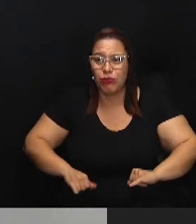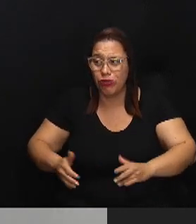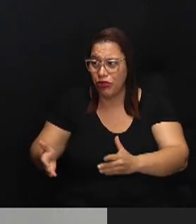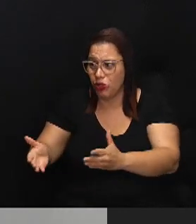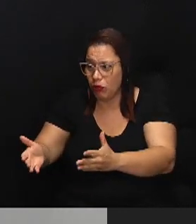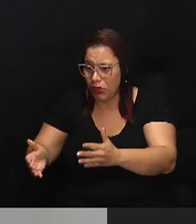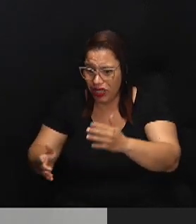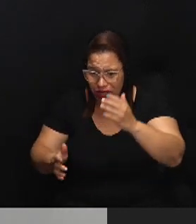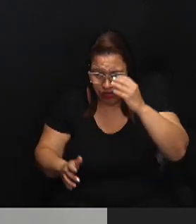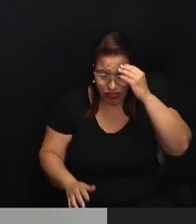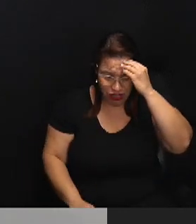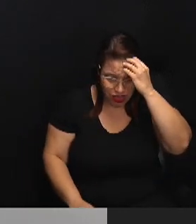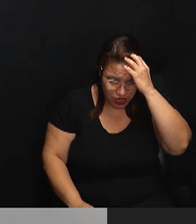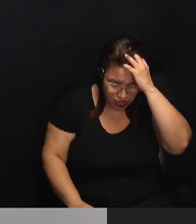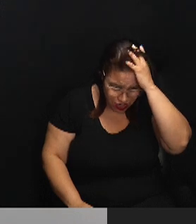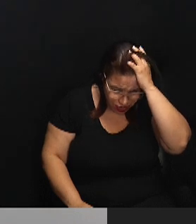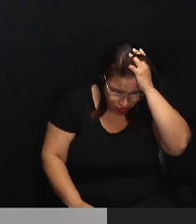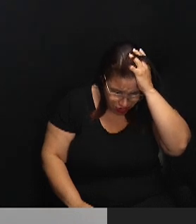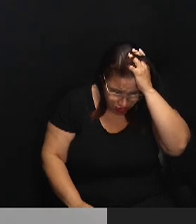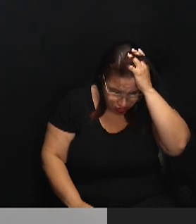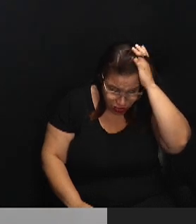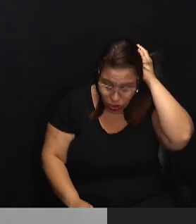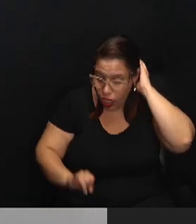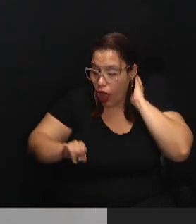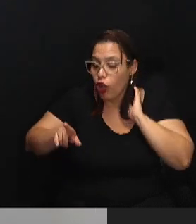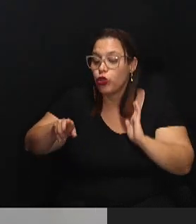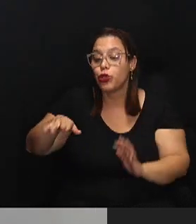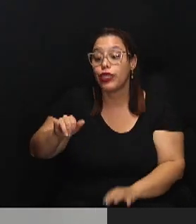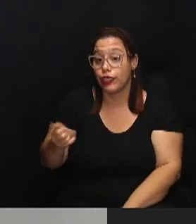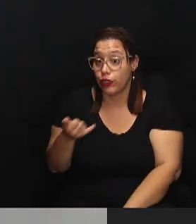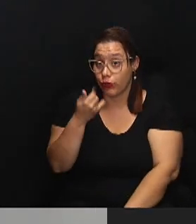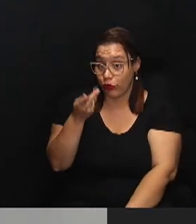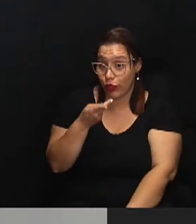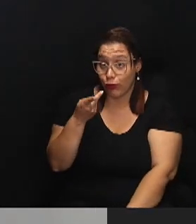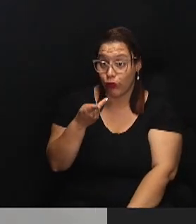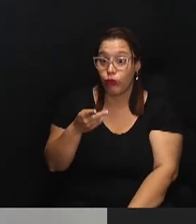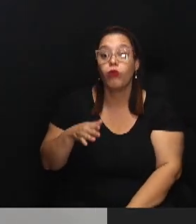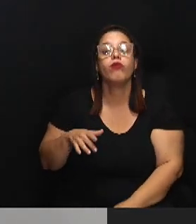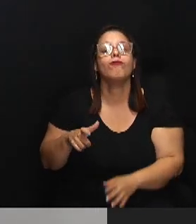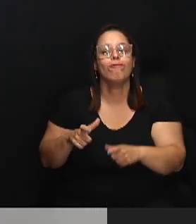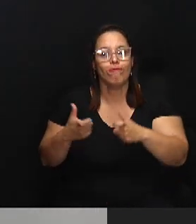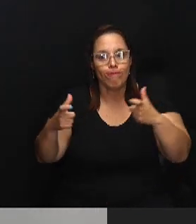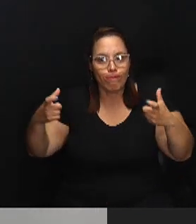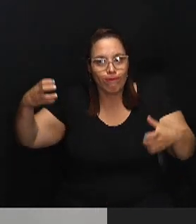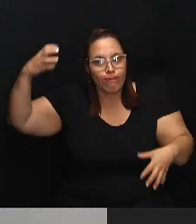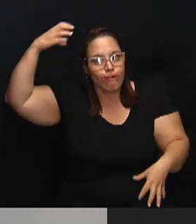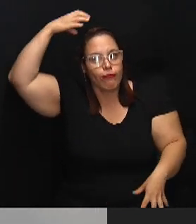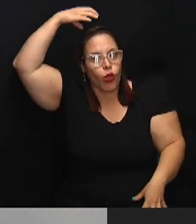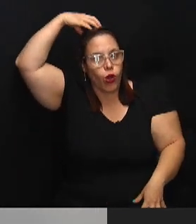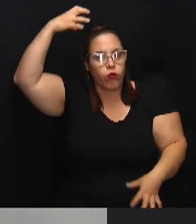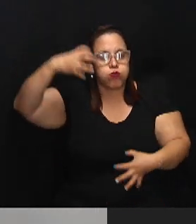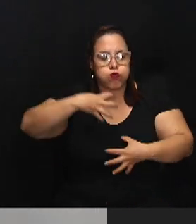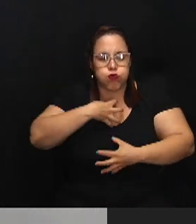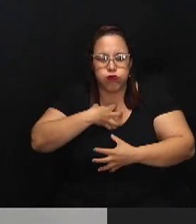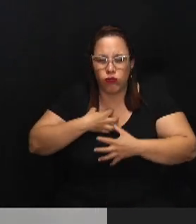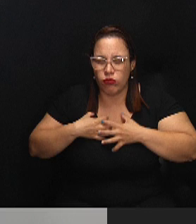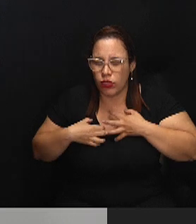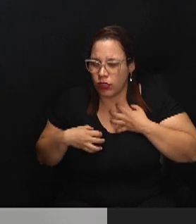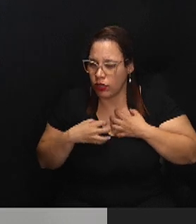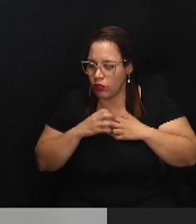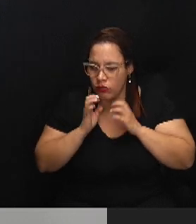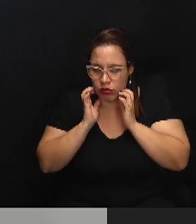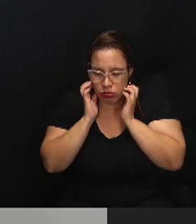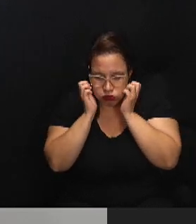ele. Então, realmente, a Juliana fala, muita culpa, muita ansiedade, essa